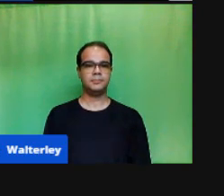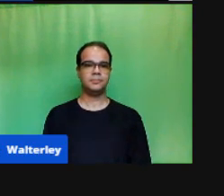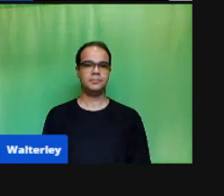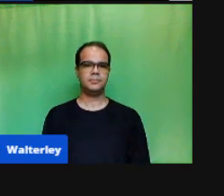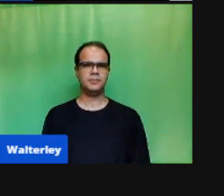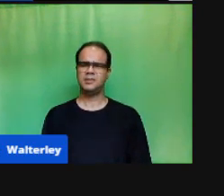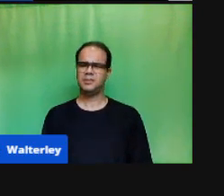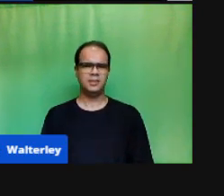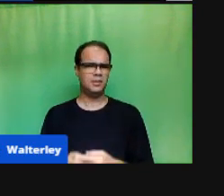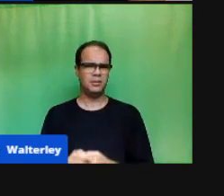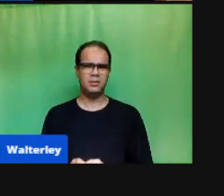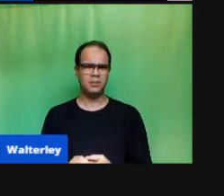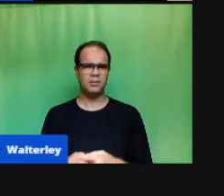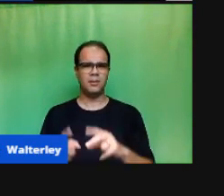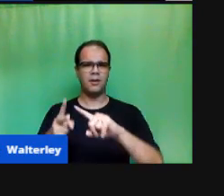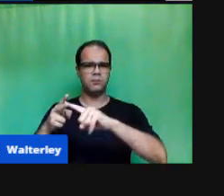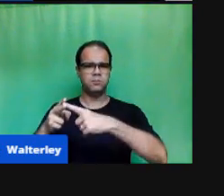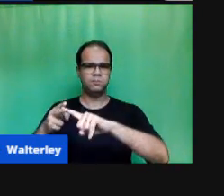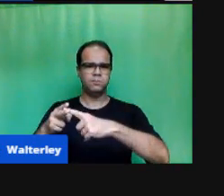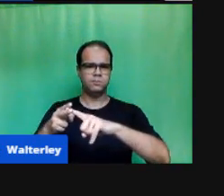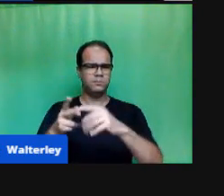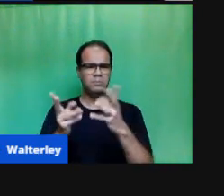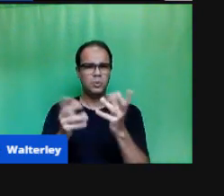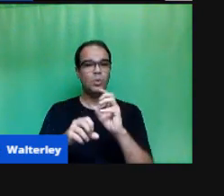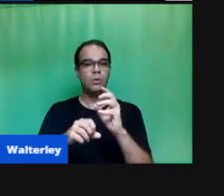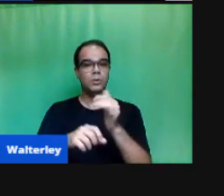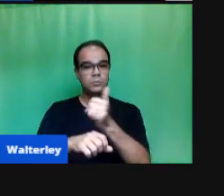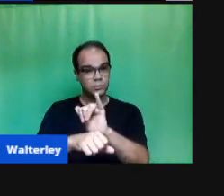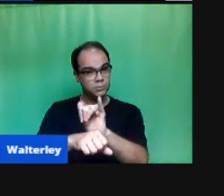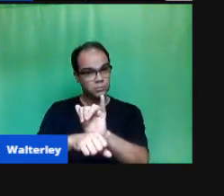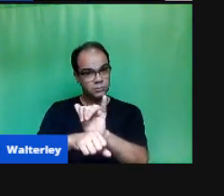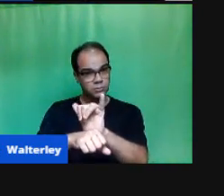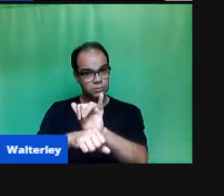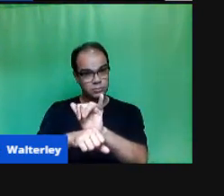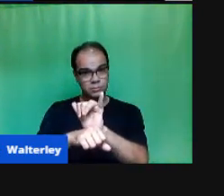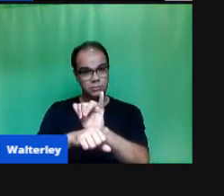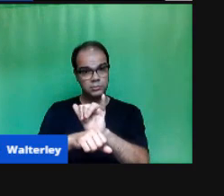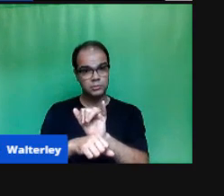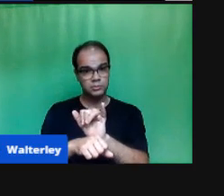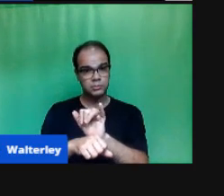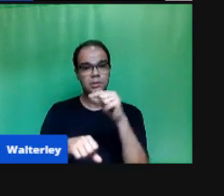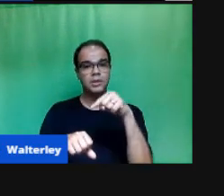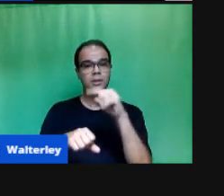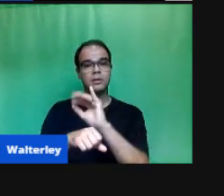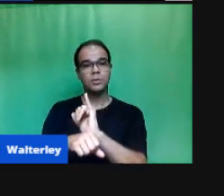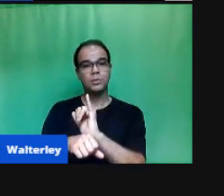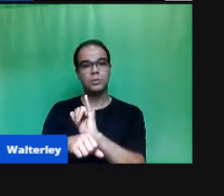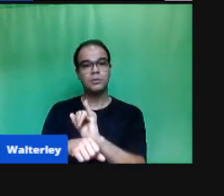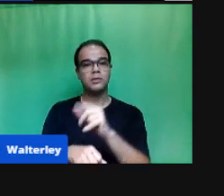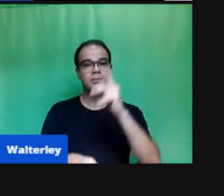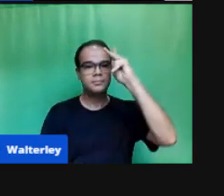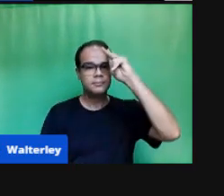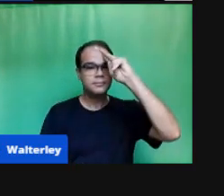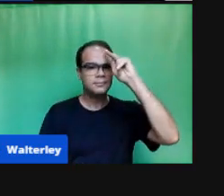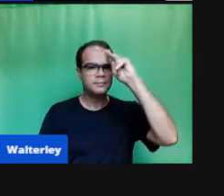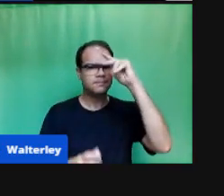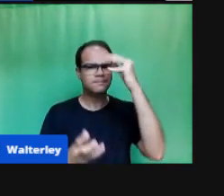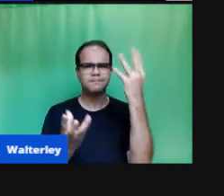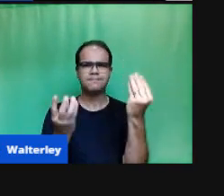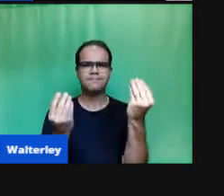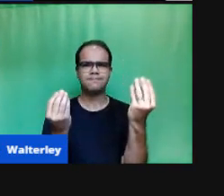muitas ferramentas, como o YouTube, que nos ajuda bastante, né? Lá nós encontramos muitas histórias, nós